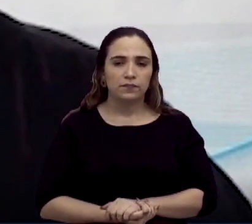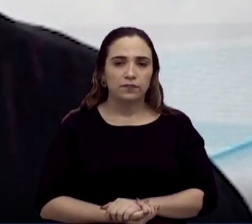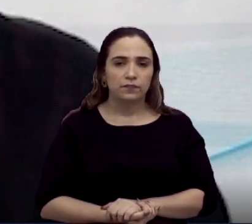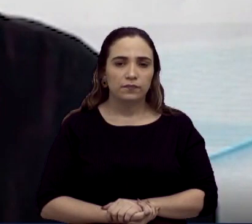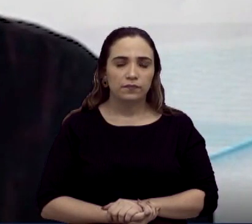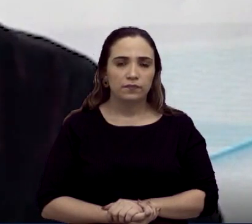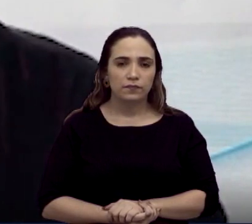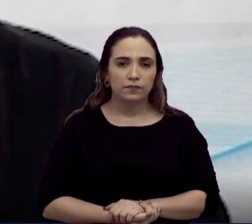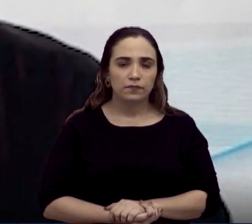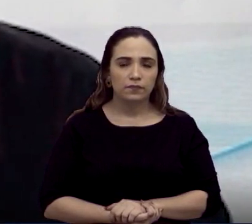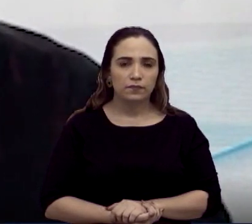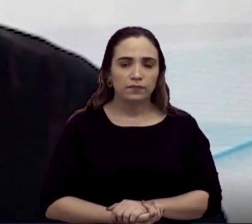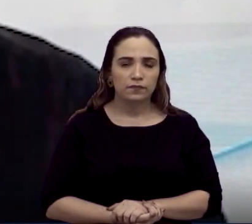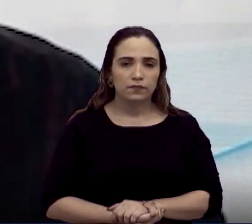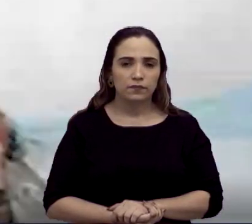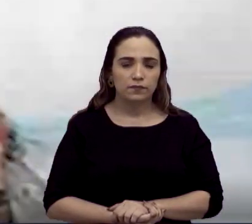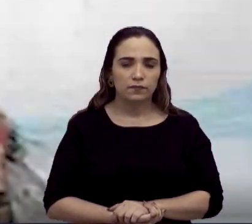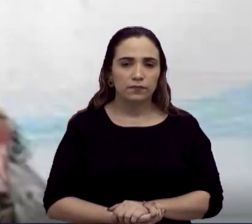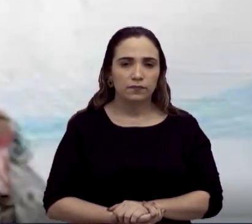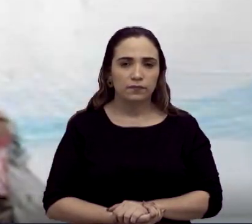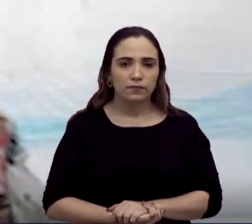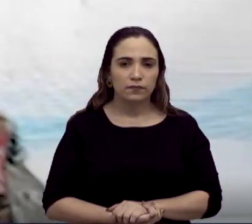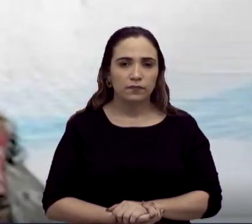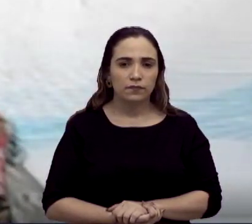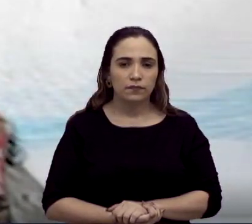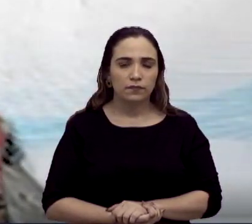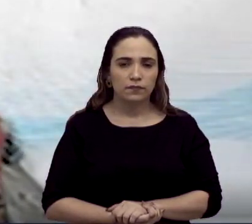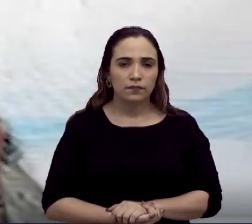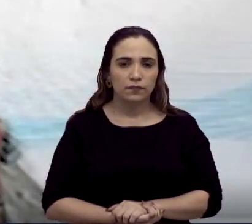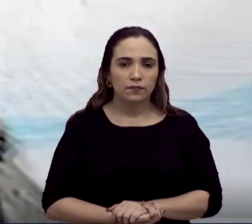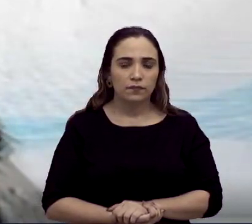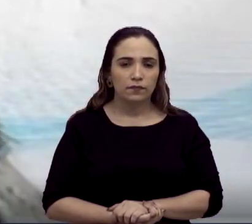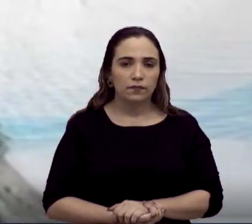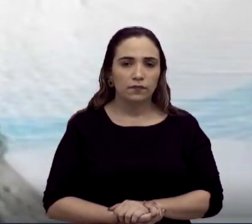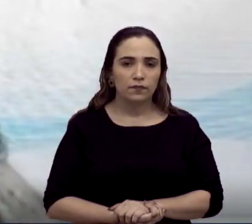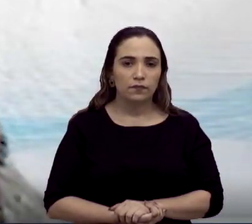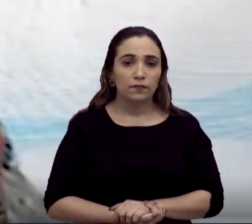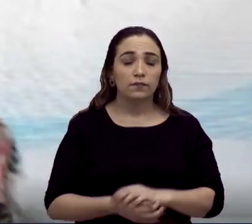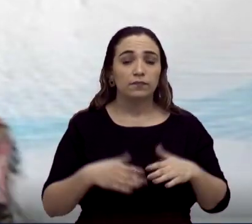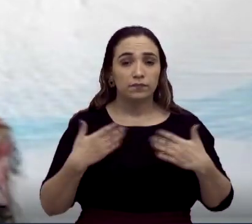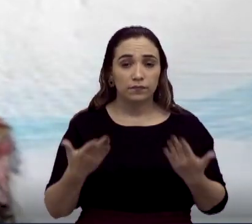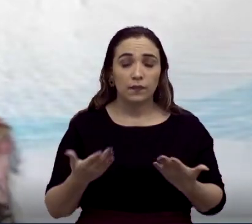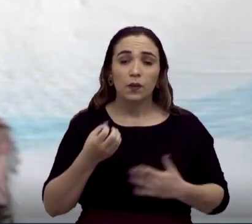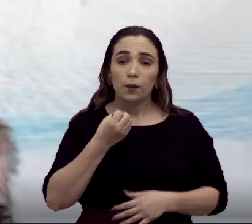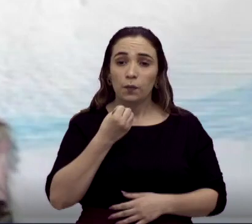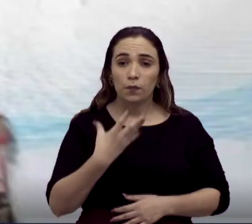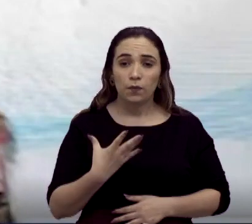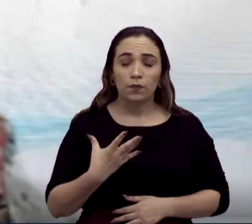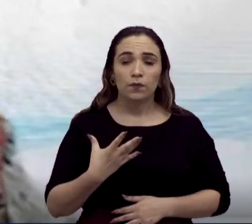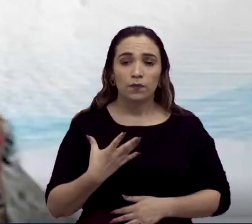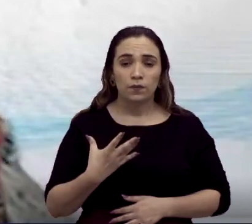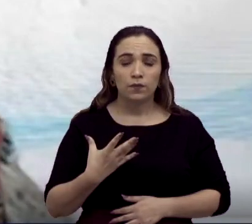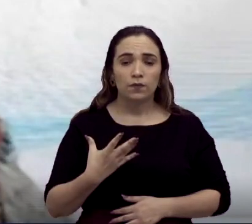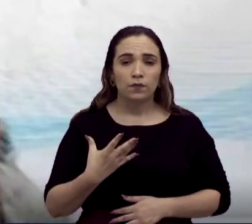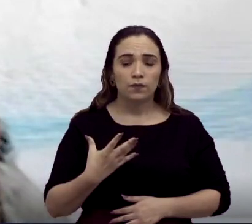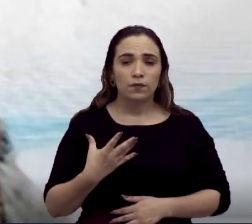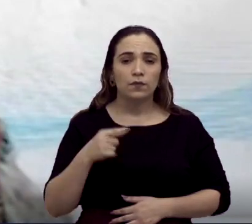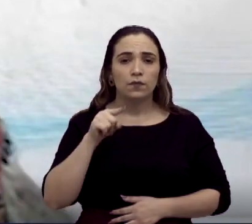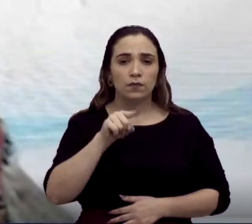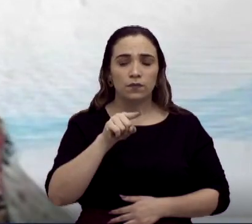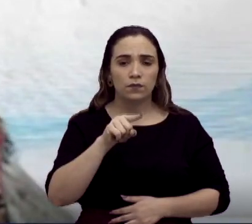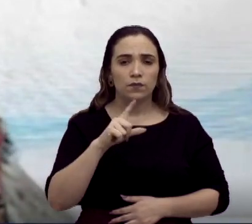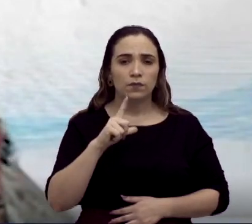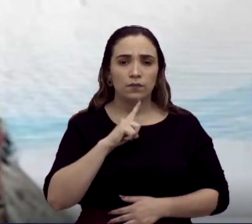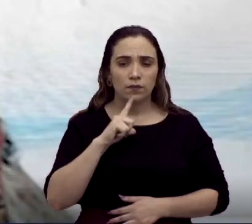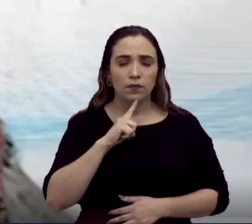Tiziana. E assim, só antes de entrar, esse exercício é muito bom, né? Porque, assim, eu sou uma pessoa que,